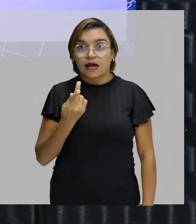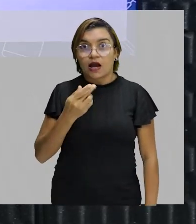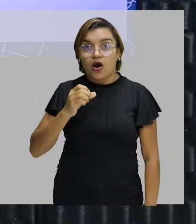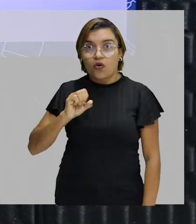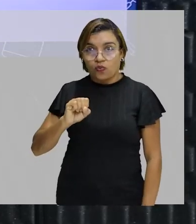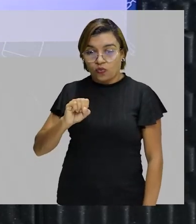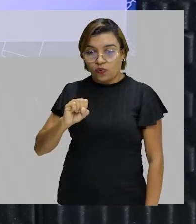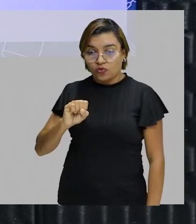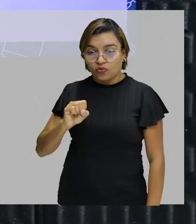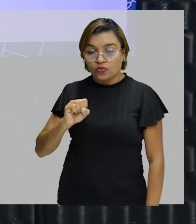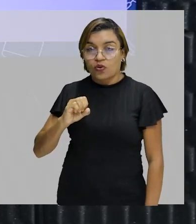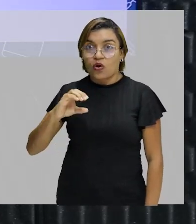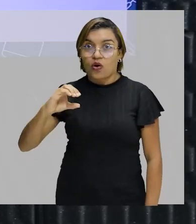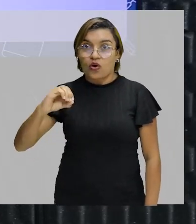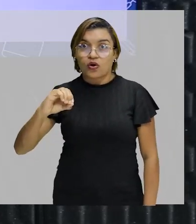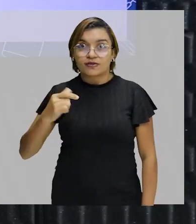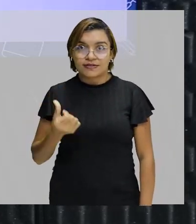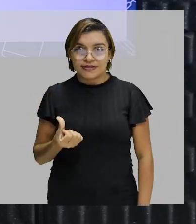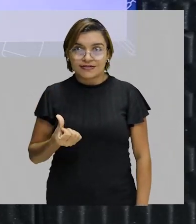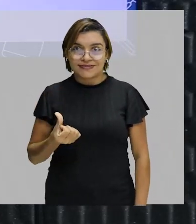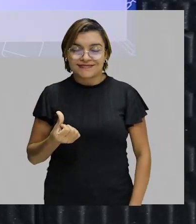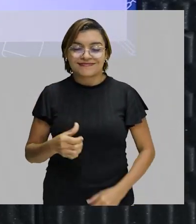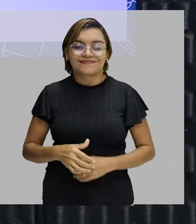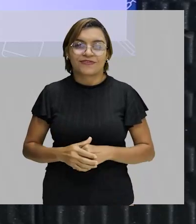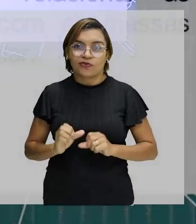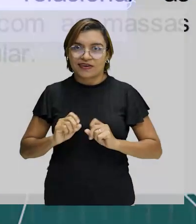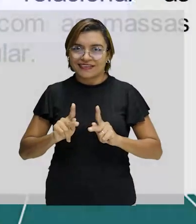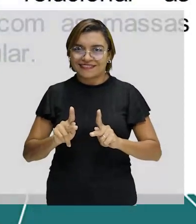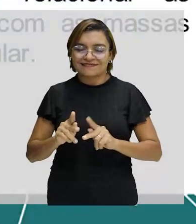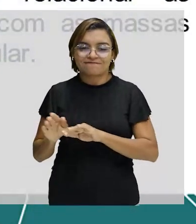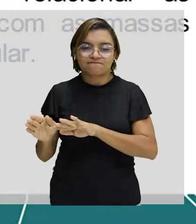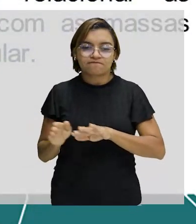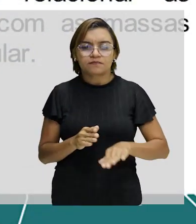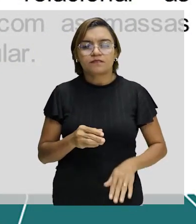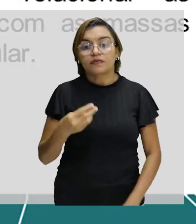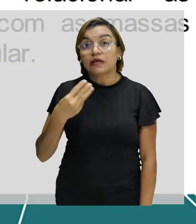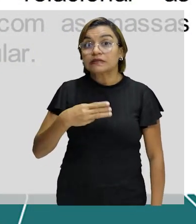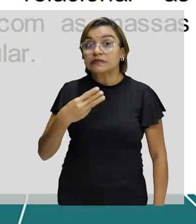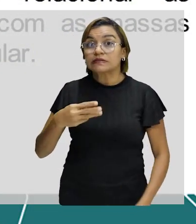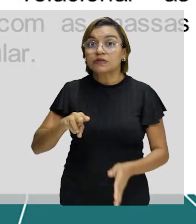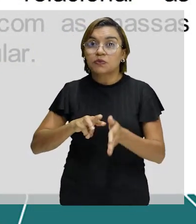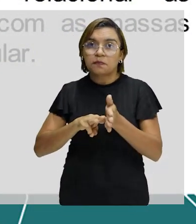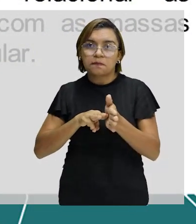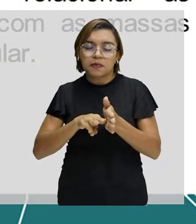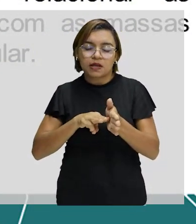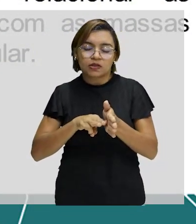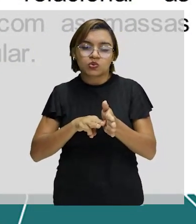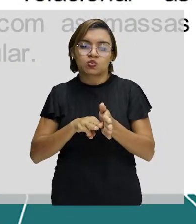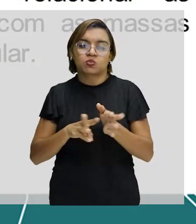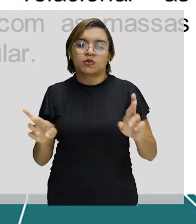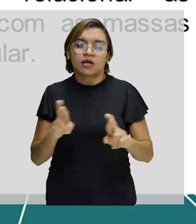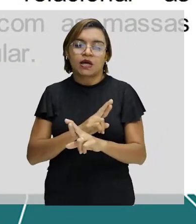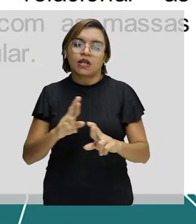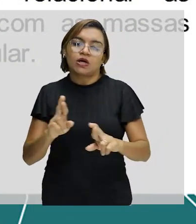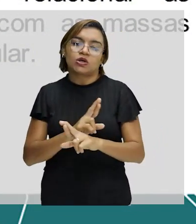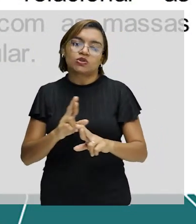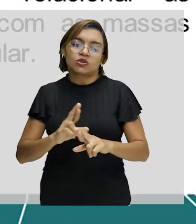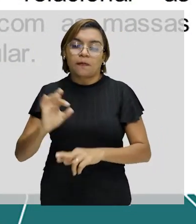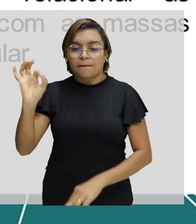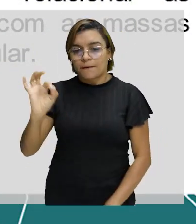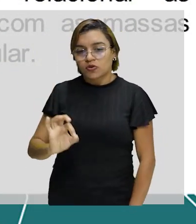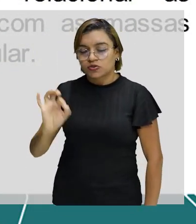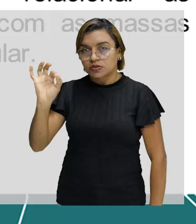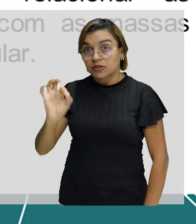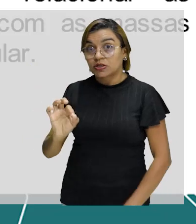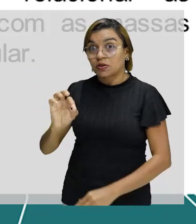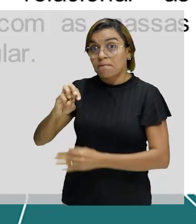C6H8O6. Show de bola, turminha? Um terceiro método, nós vamos relacionar as porcentagens